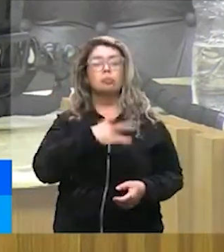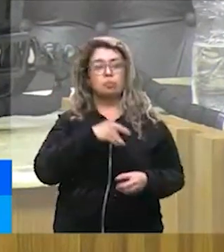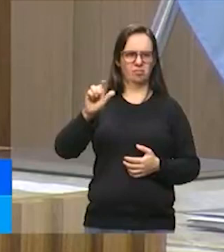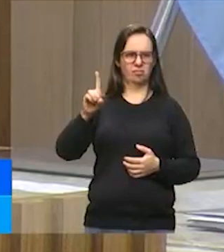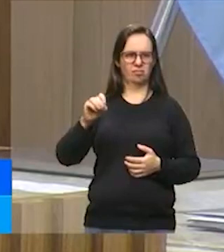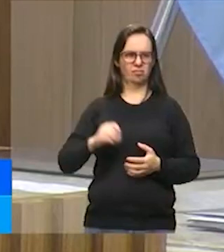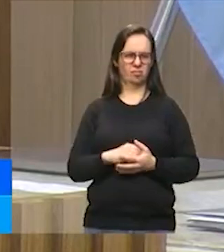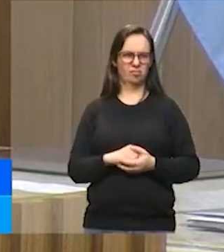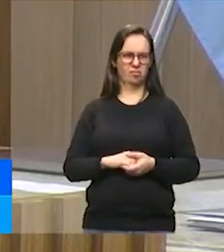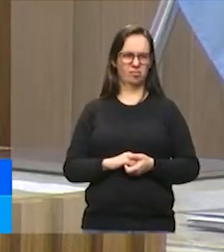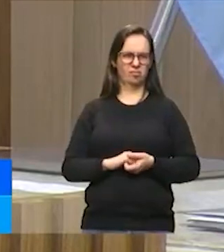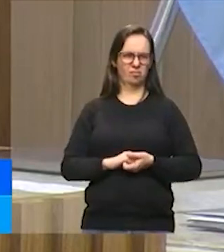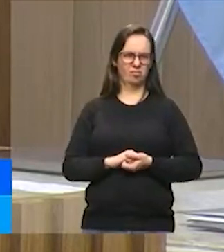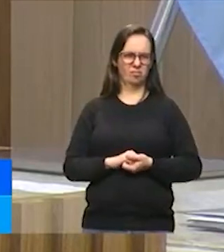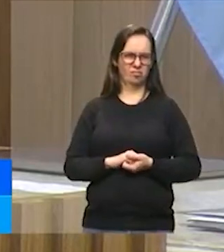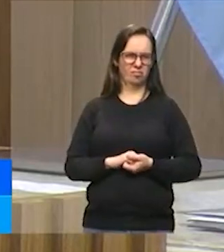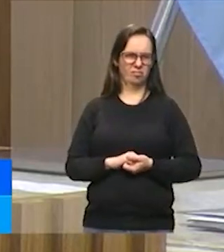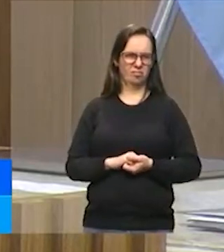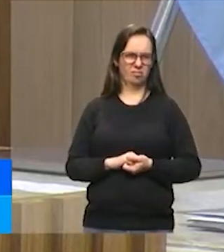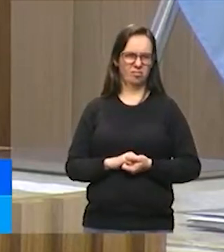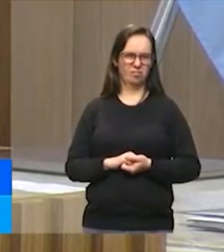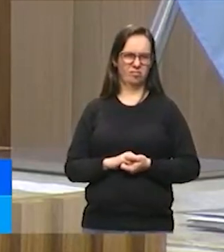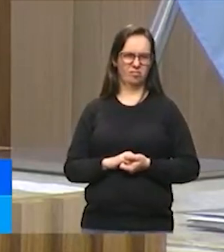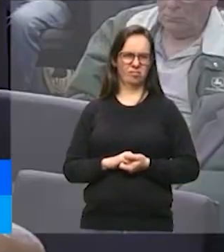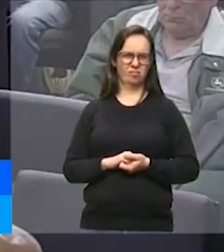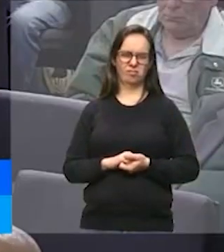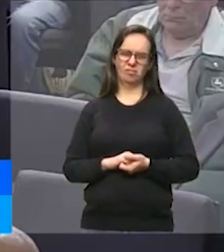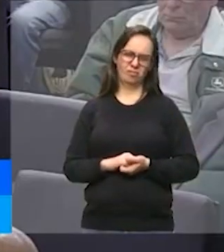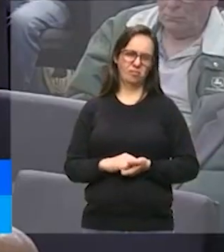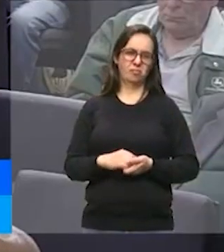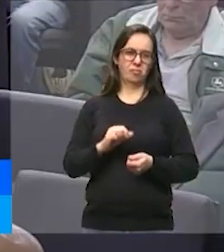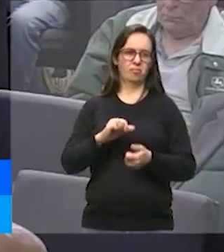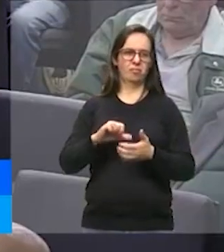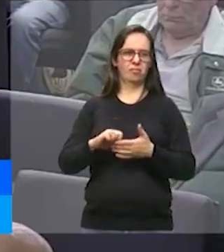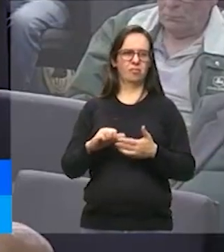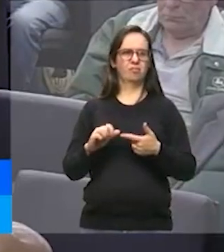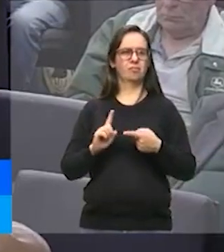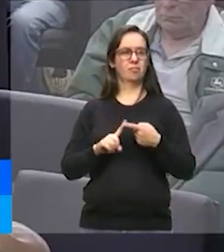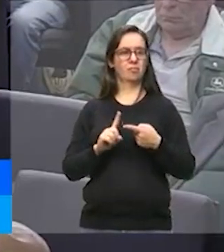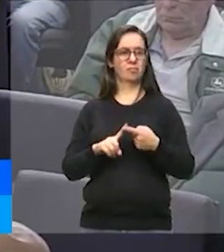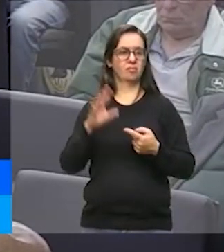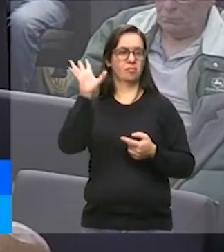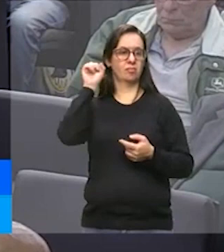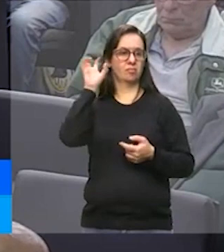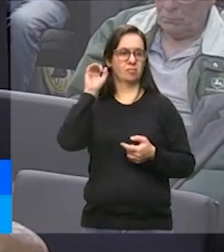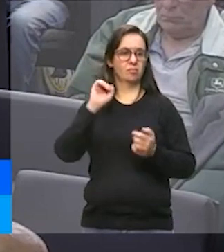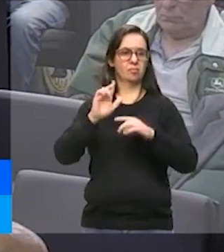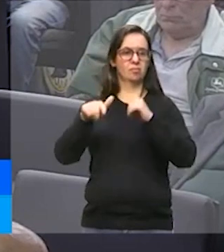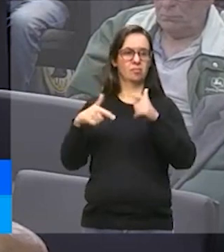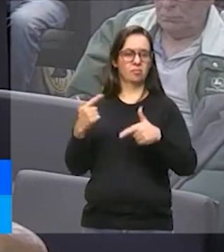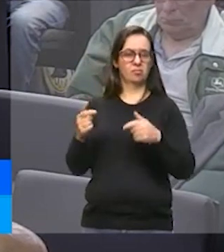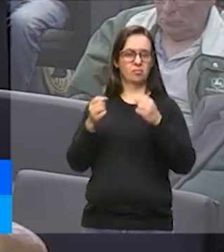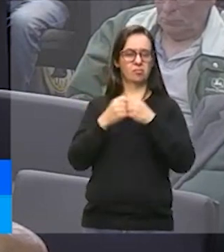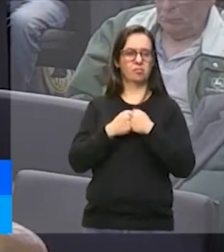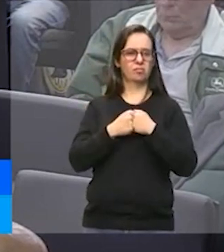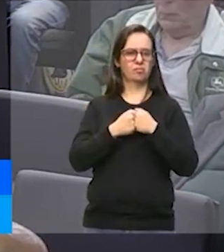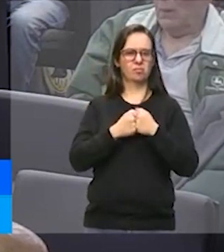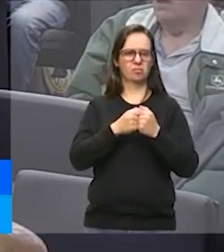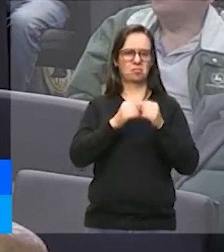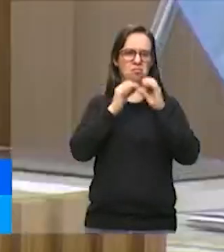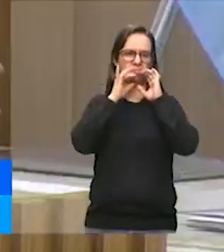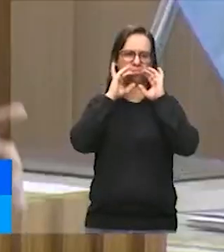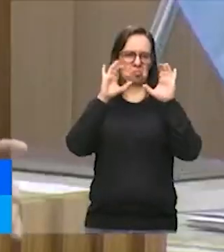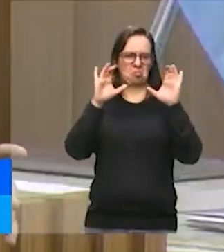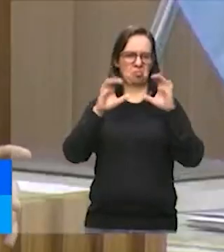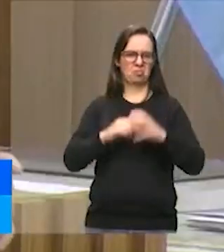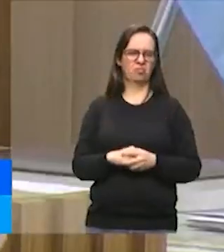de Assis na ordem do dia 12 projetos a serem discutidos o plenário da câmara registrou a participação maciça da